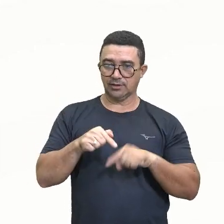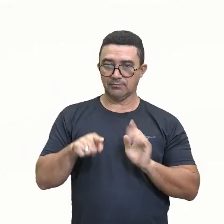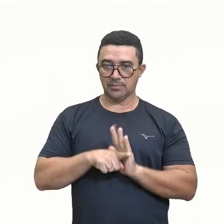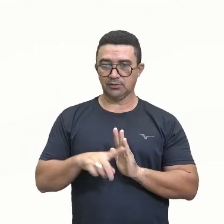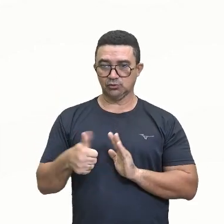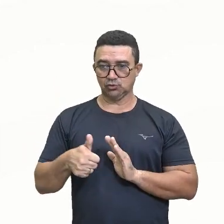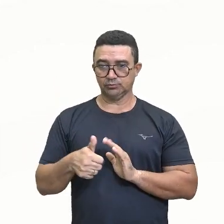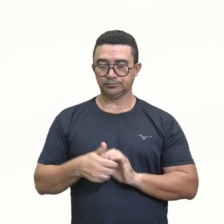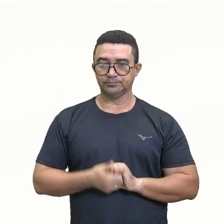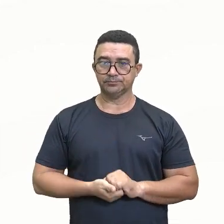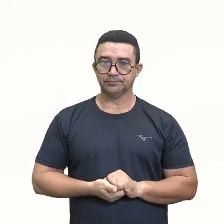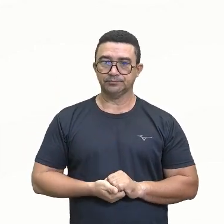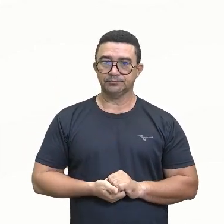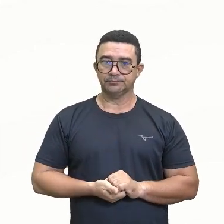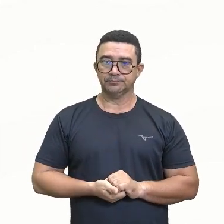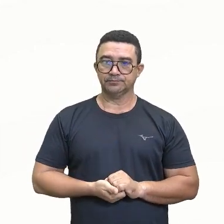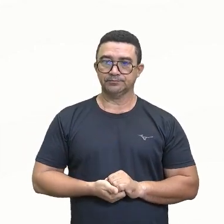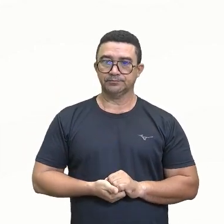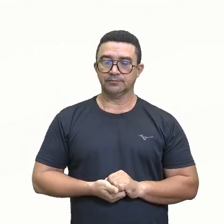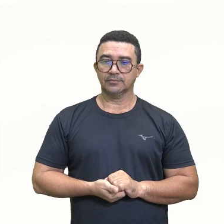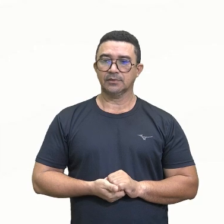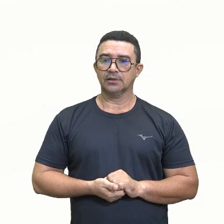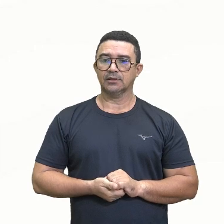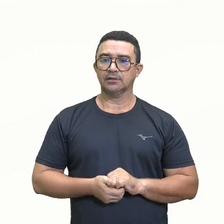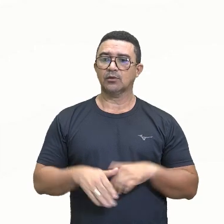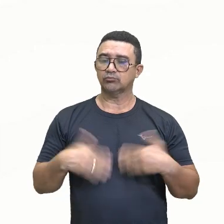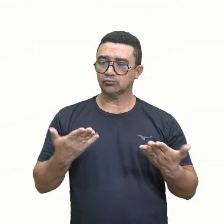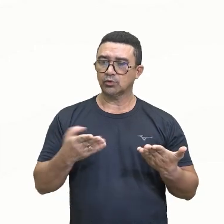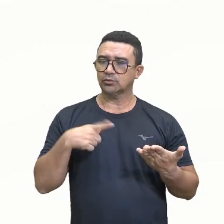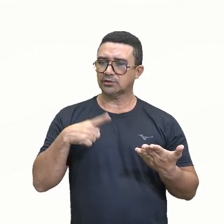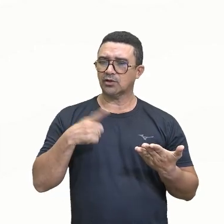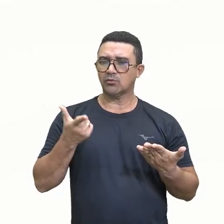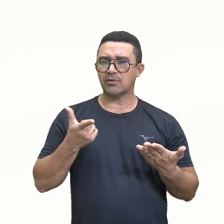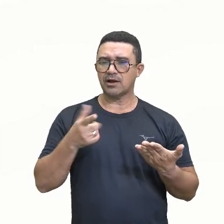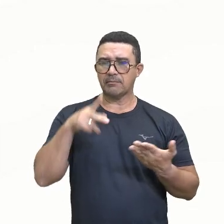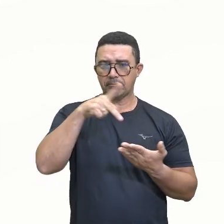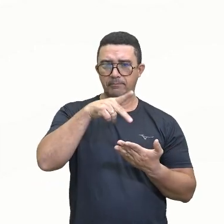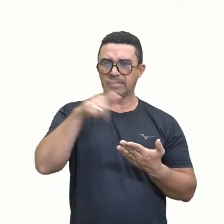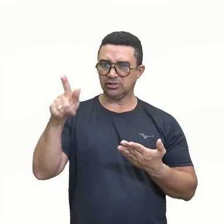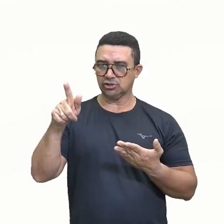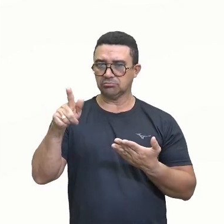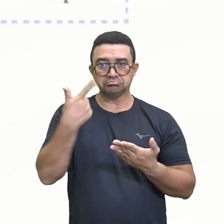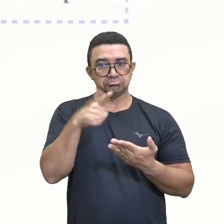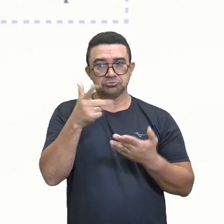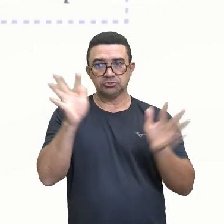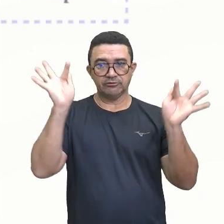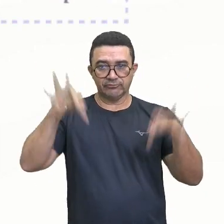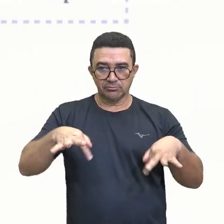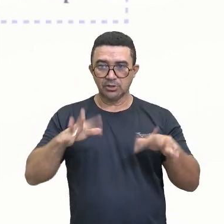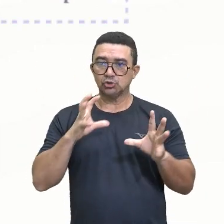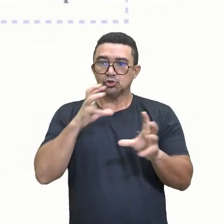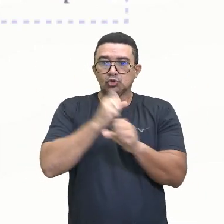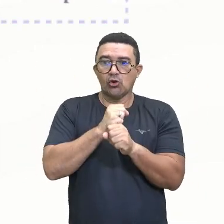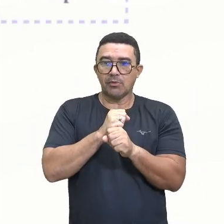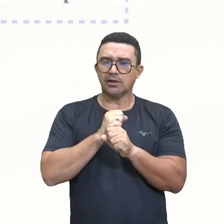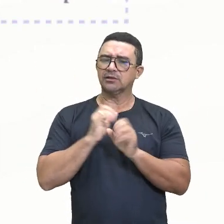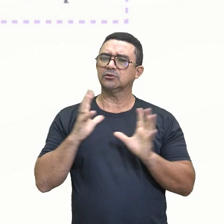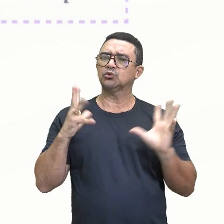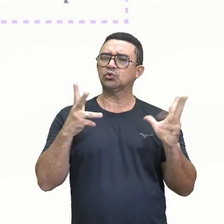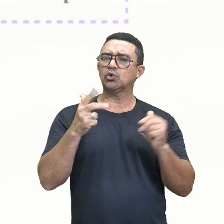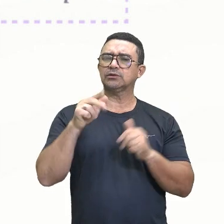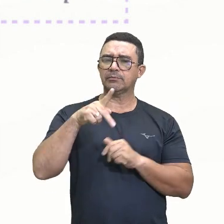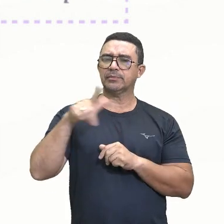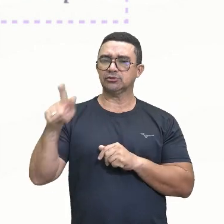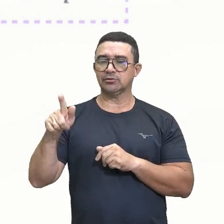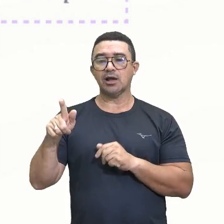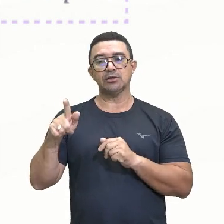expressão. E a próxima, quando eu tenho uma PG infinita, quando está pedindo a soma de toda a PG, então nós vamos usar